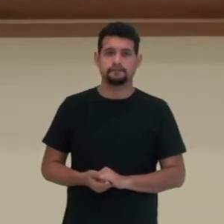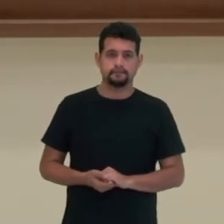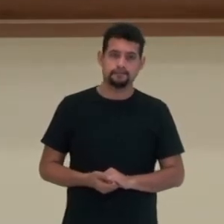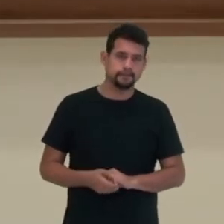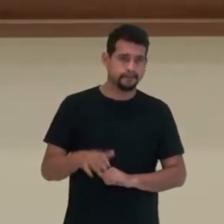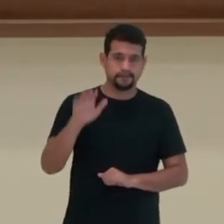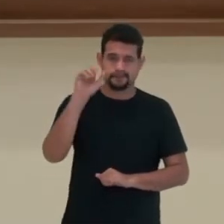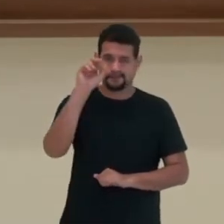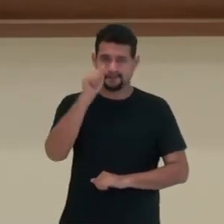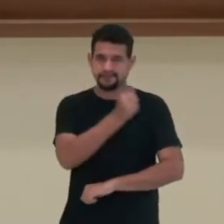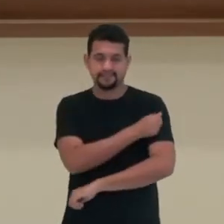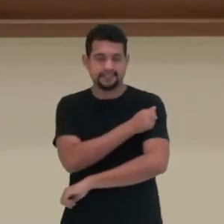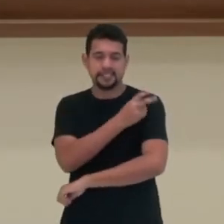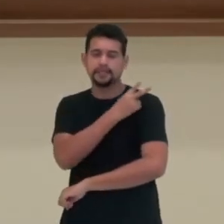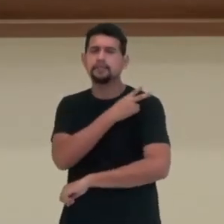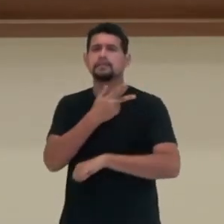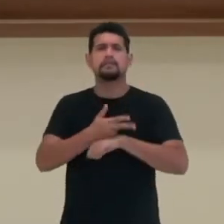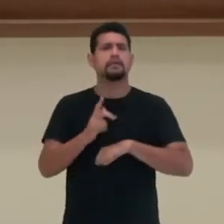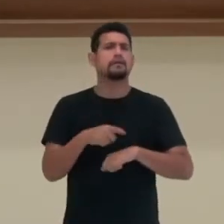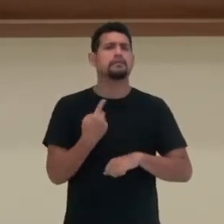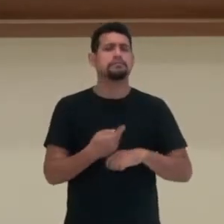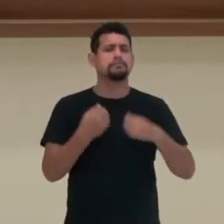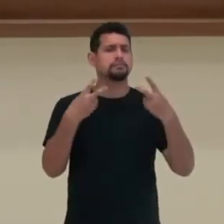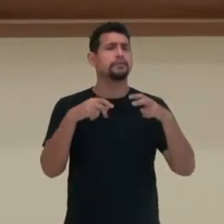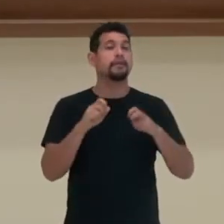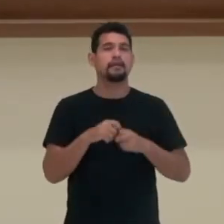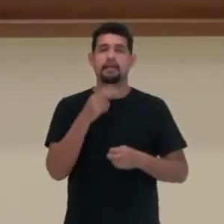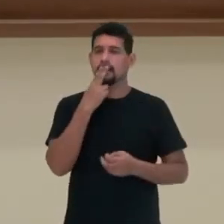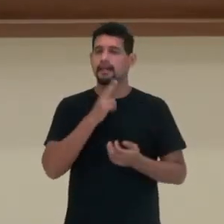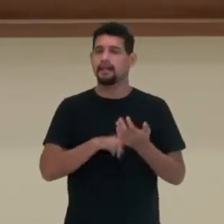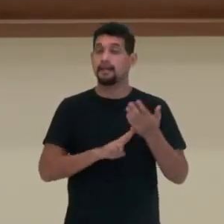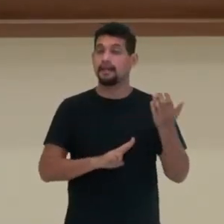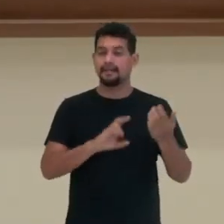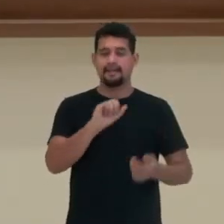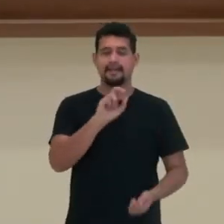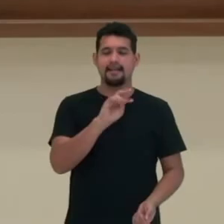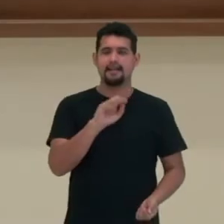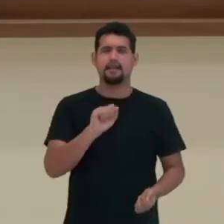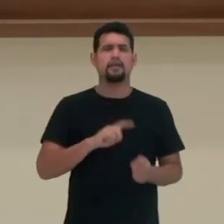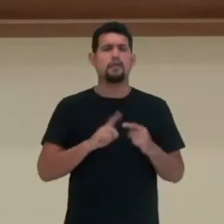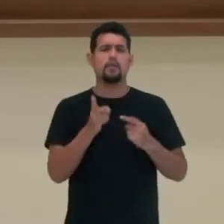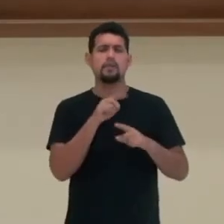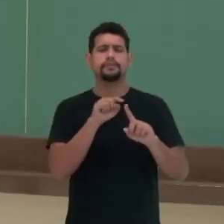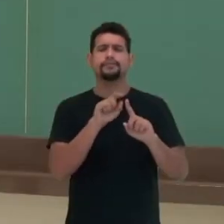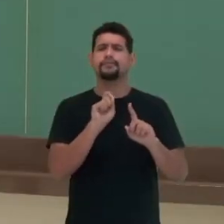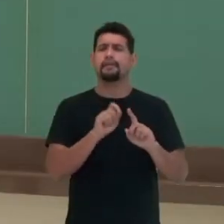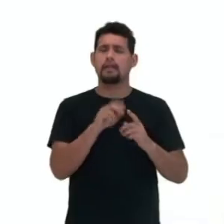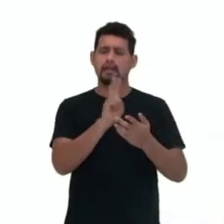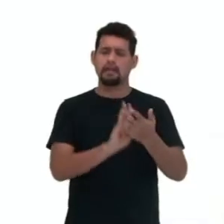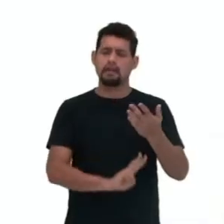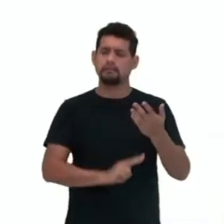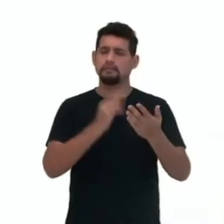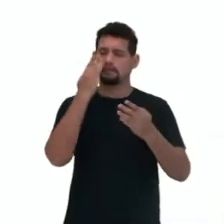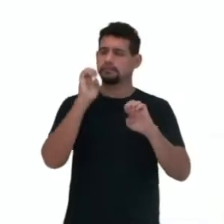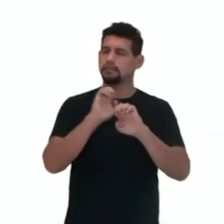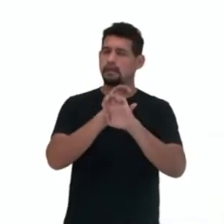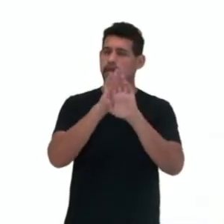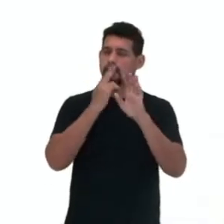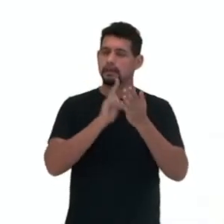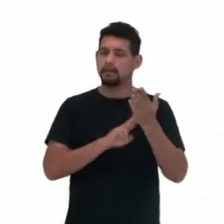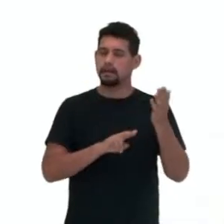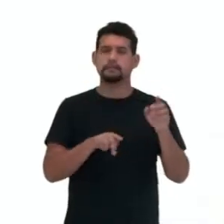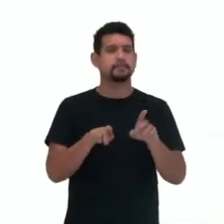Olá, estudantes da segunda série. Nesse vídeo vamos falar sobre carta. Objetivos: ler e interpretar